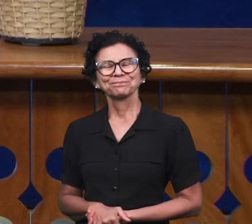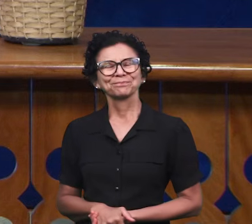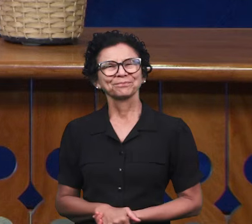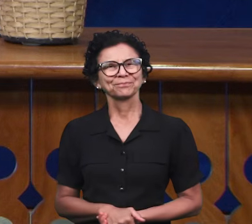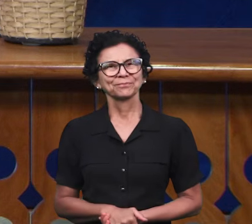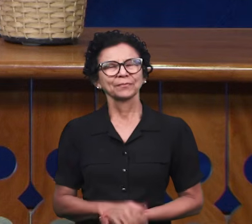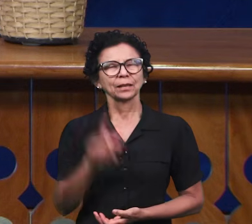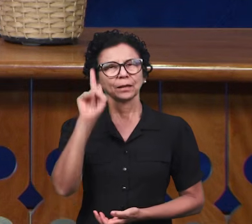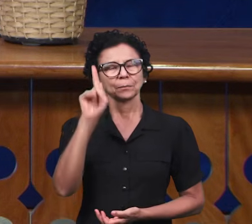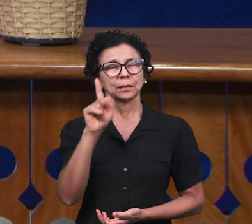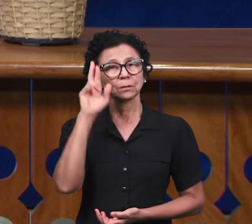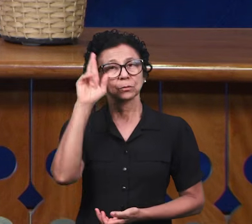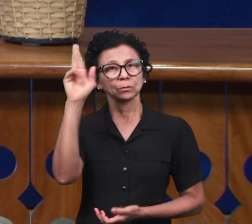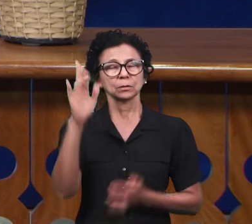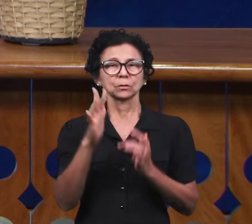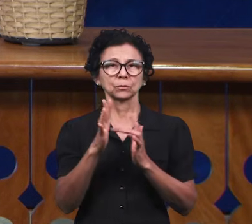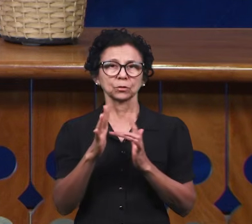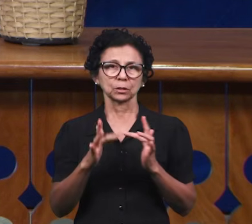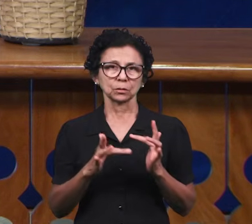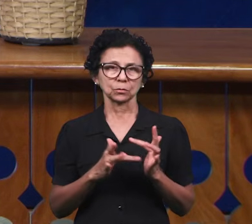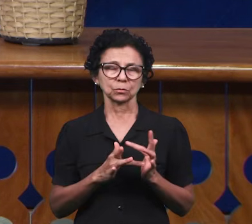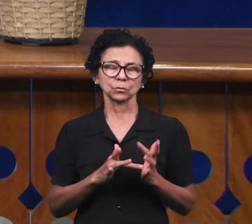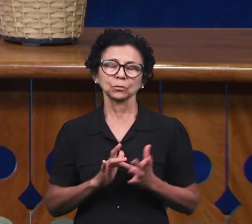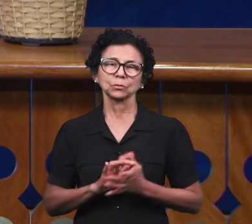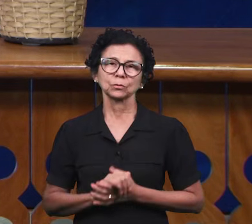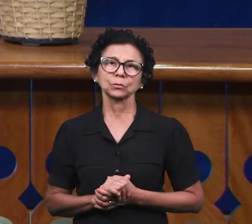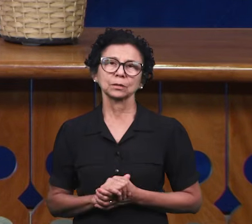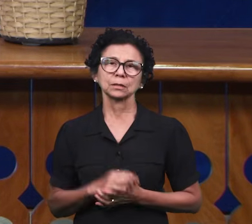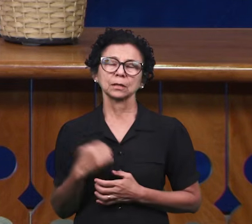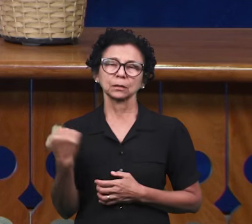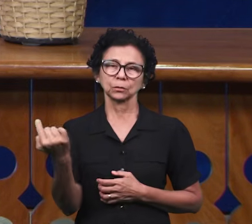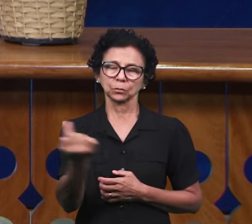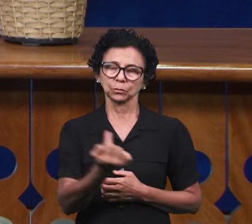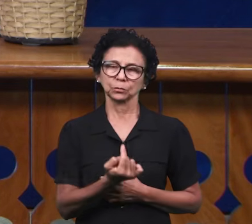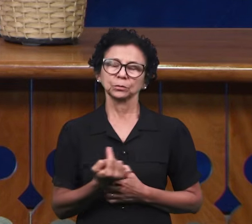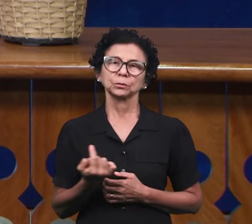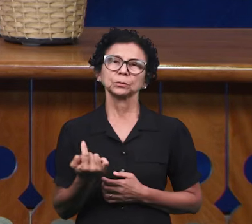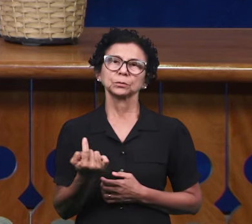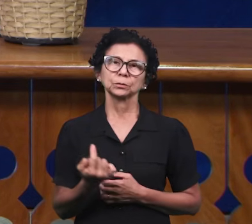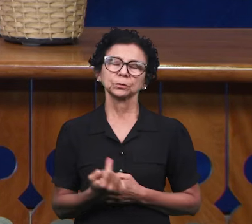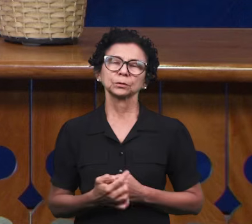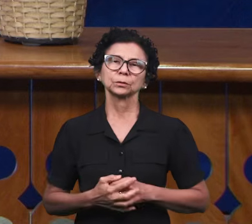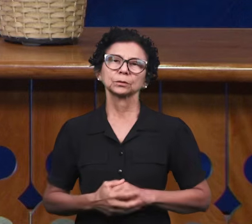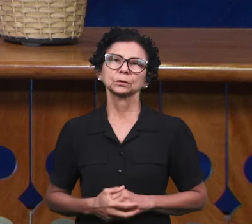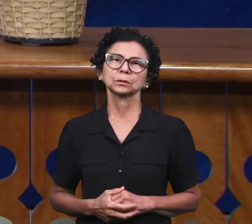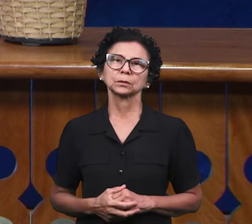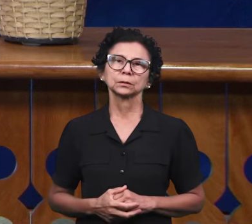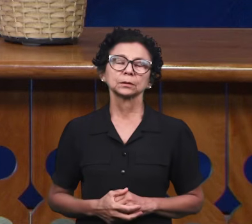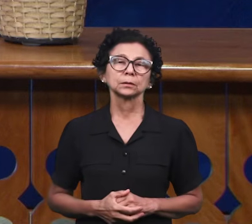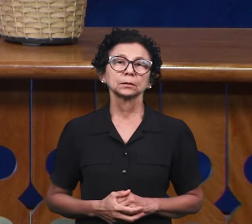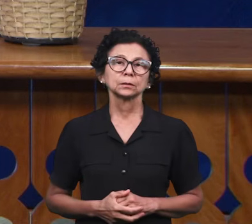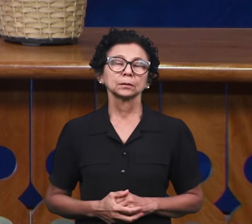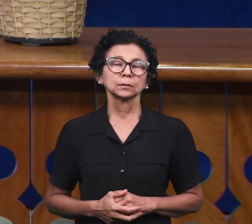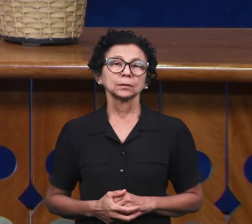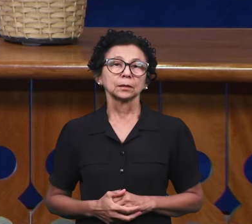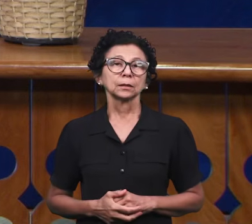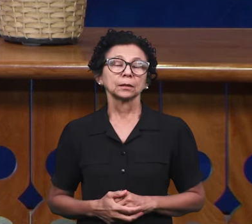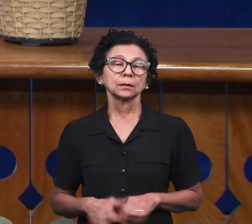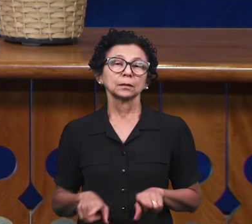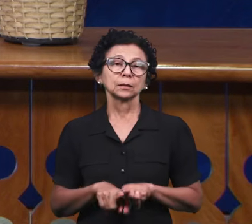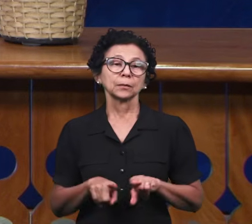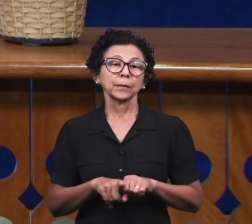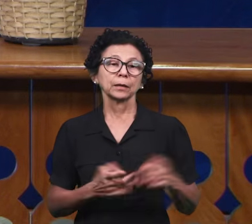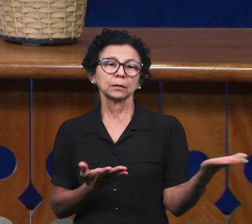Meus irmãos, a paz do Senhor Jesus, nós queremos saudar todos os irmãos, especialmente os jovens, onde